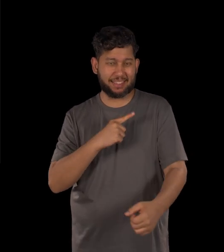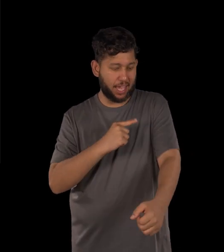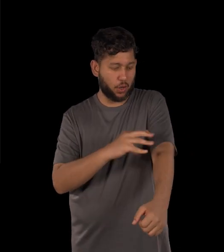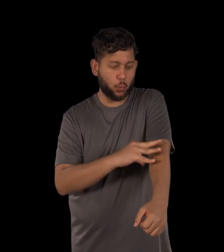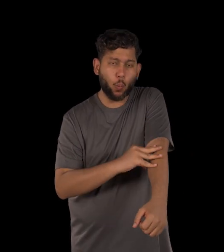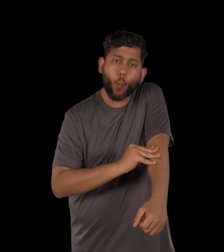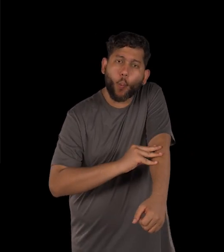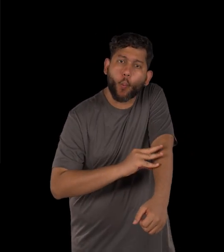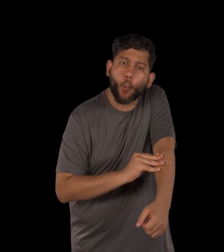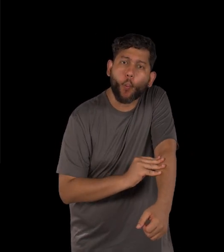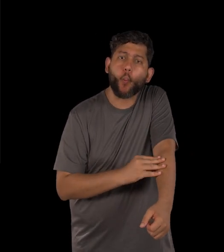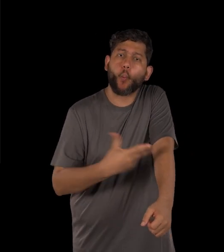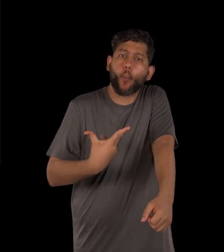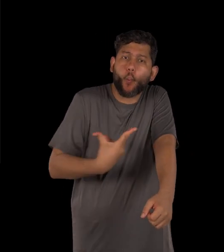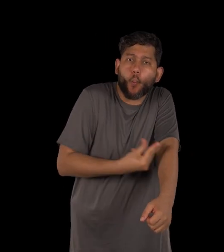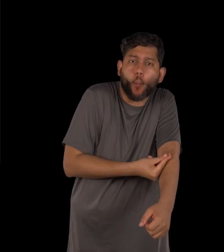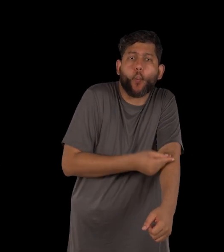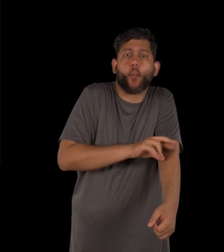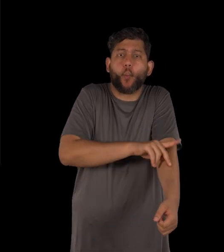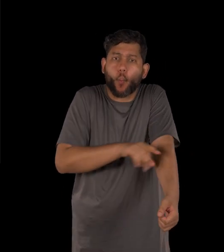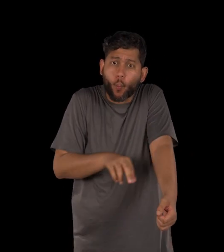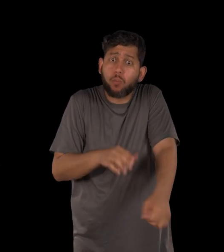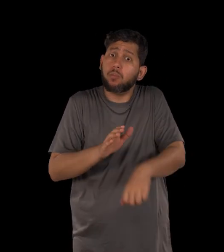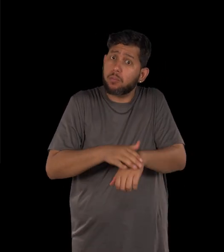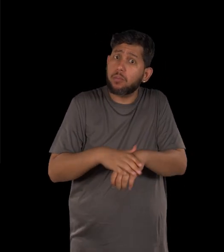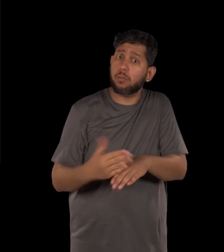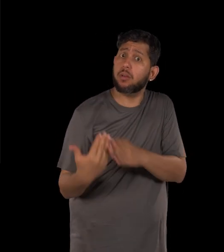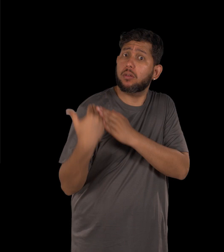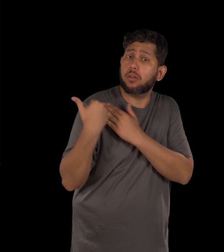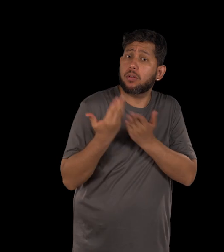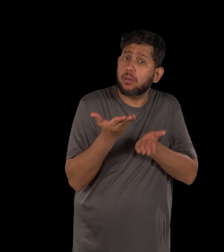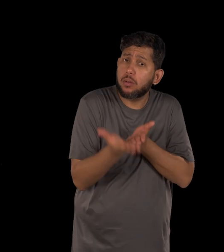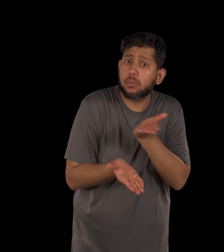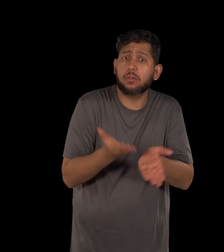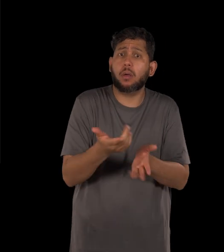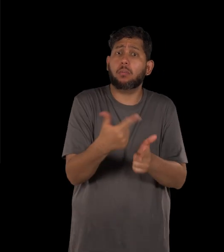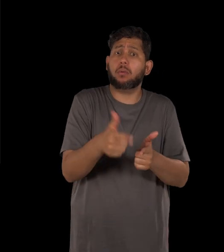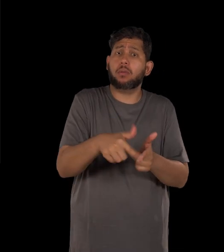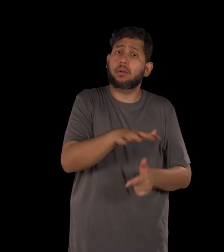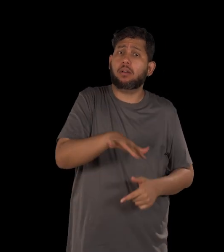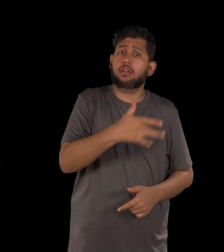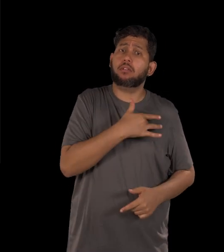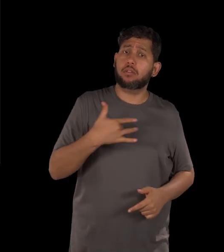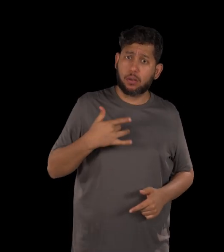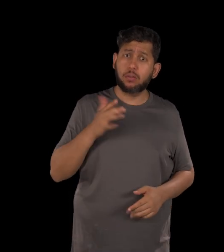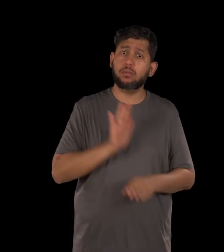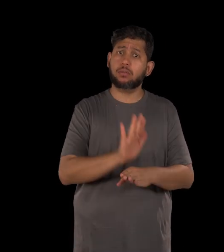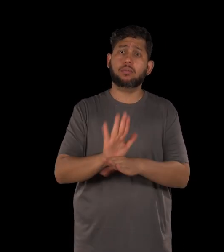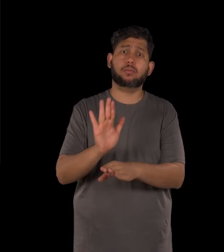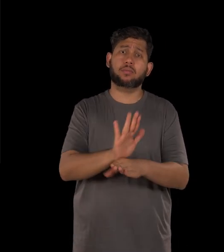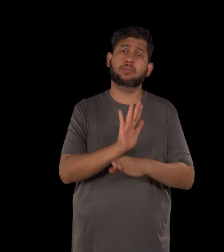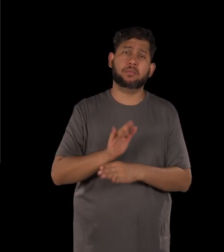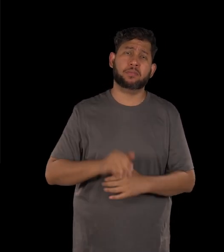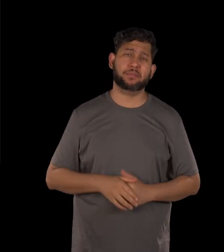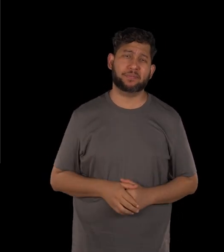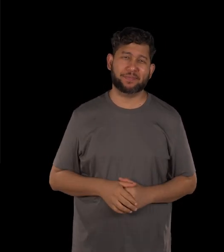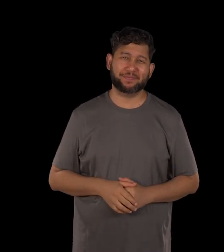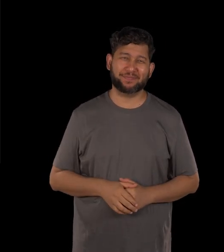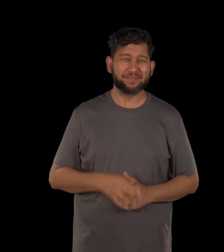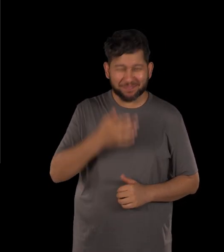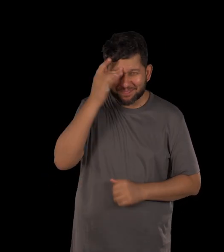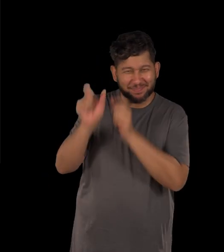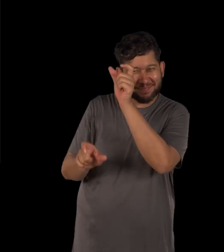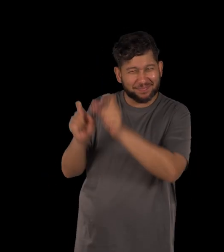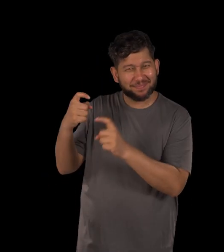e ungüentos diversos, aviando receitas e resolvendo diversos problemas de saúde da população.